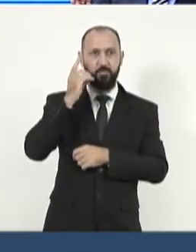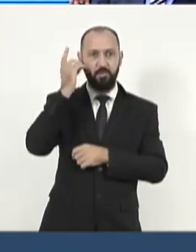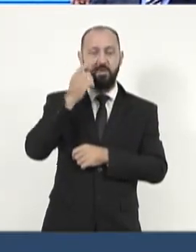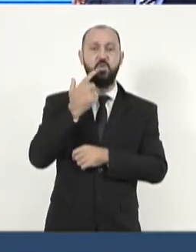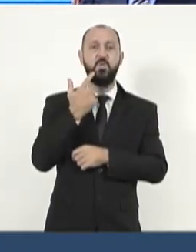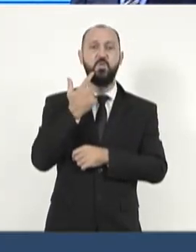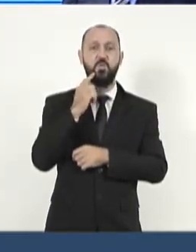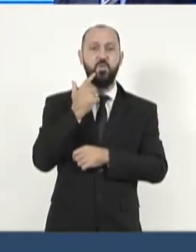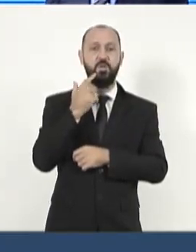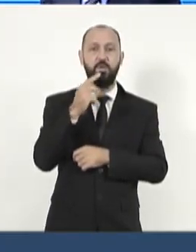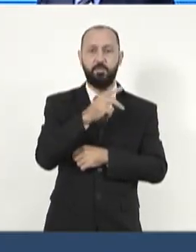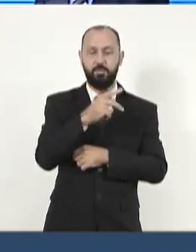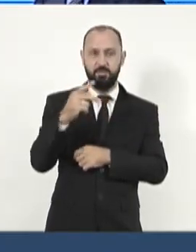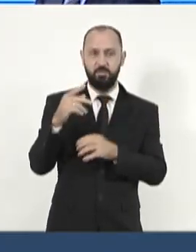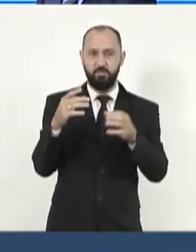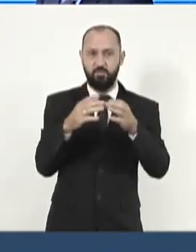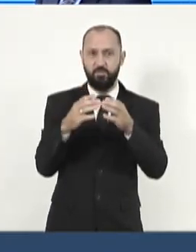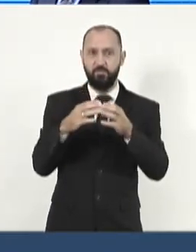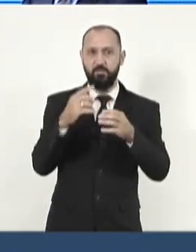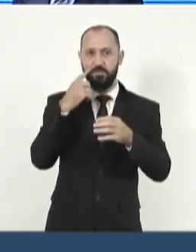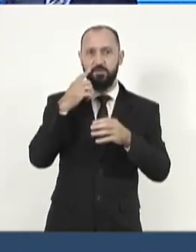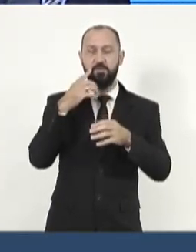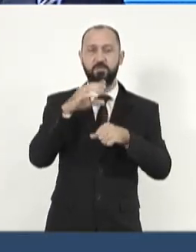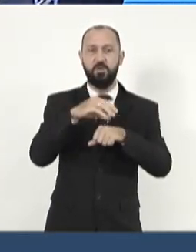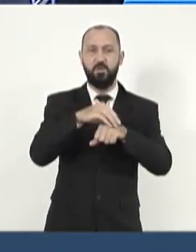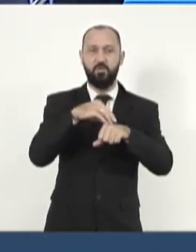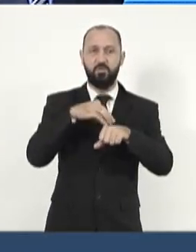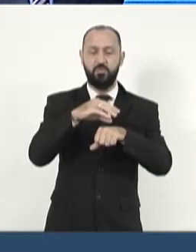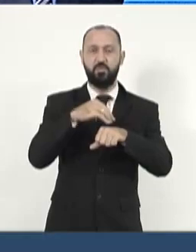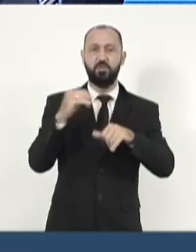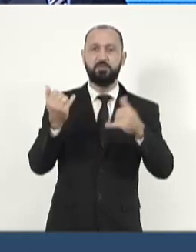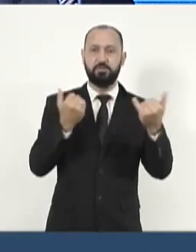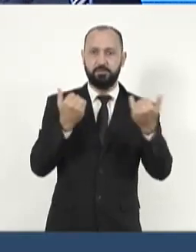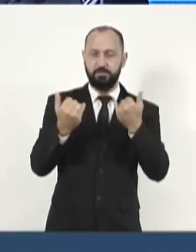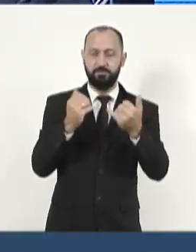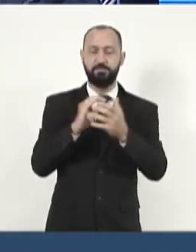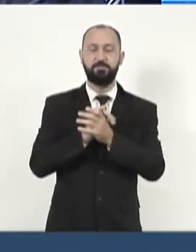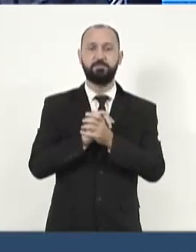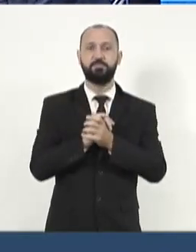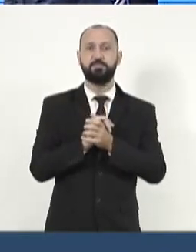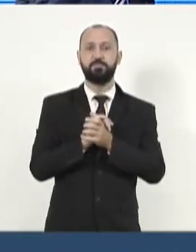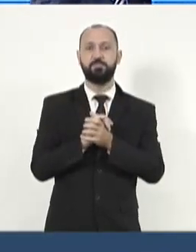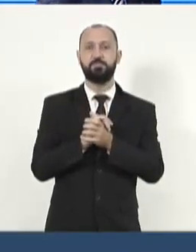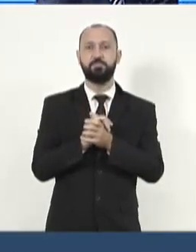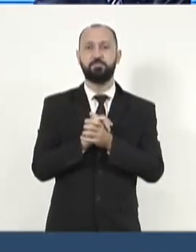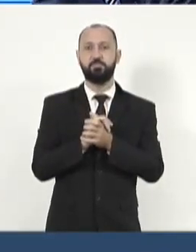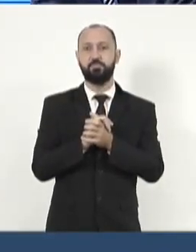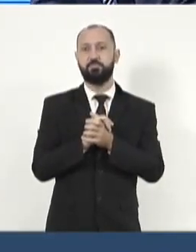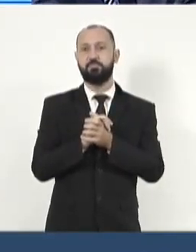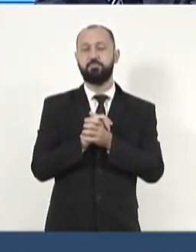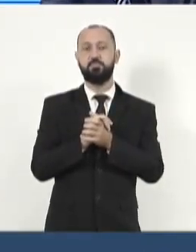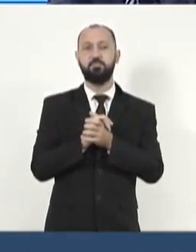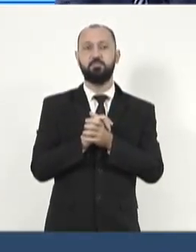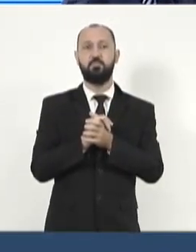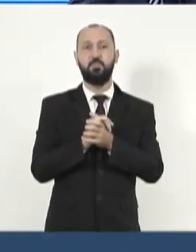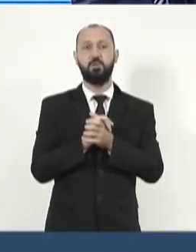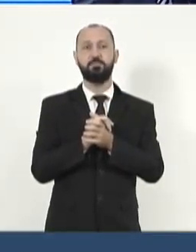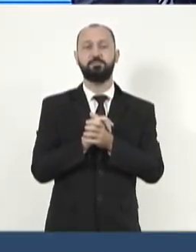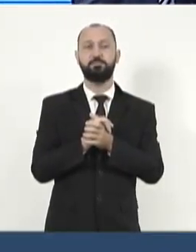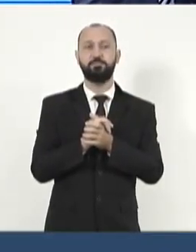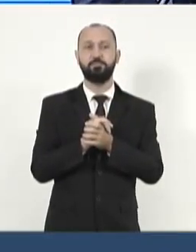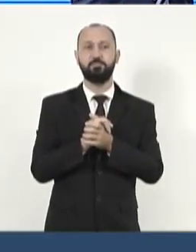da CACEMES nos últimos anos e, com isso, contribuindo ainda mais para que o plano possa buscar o